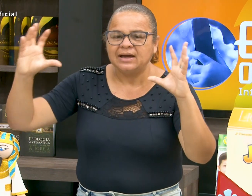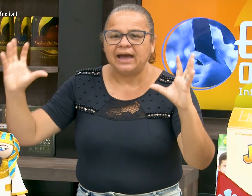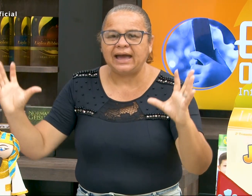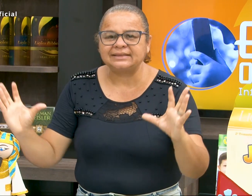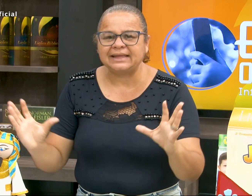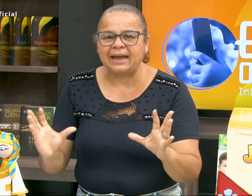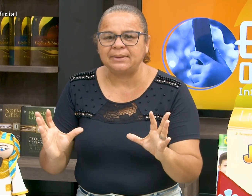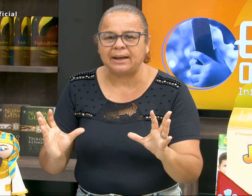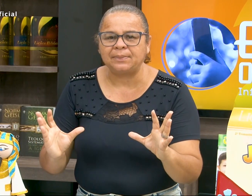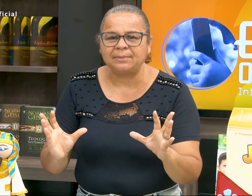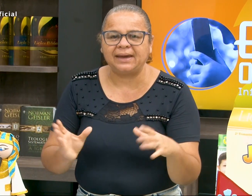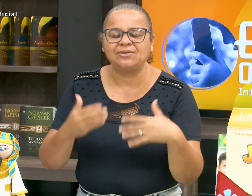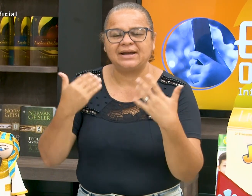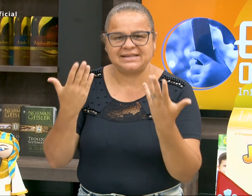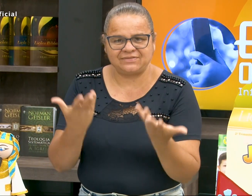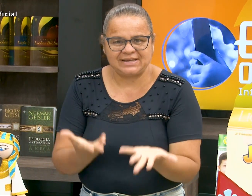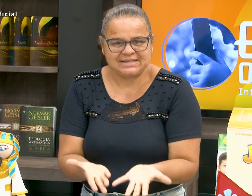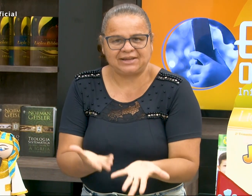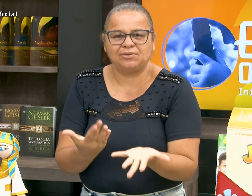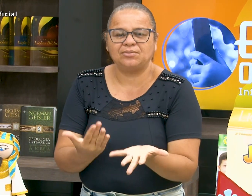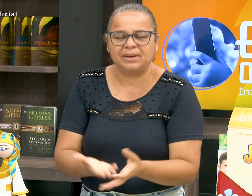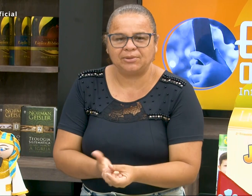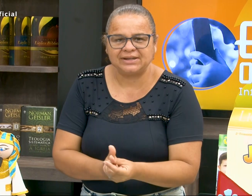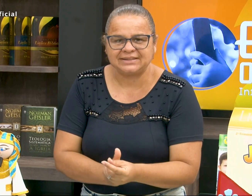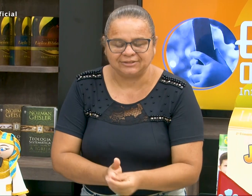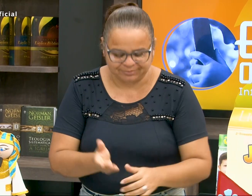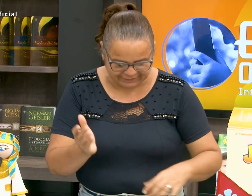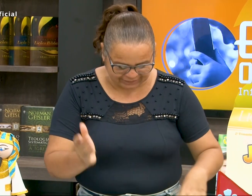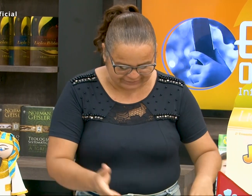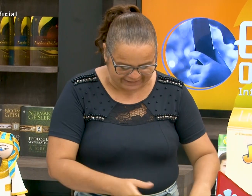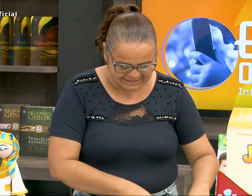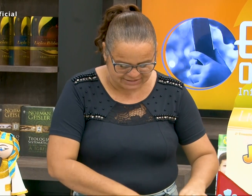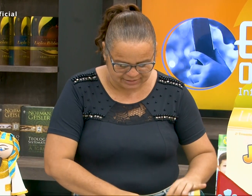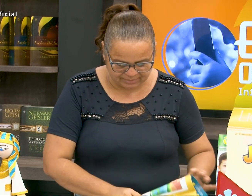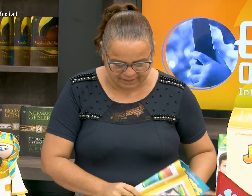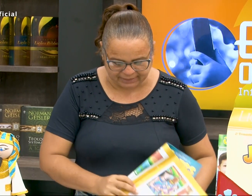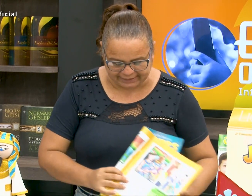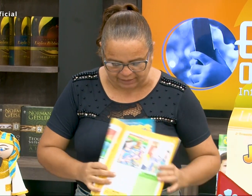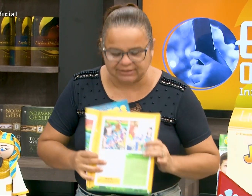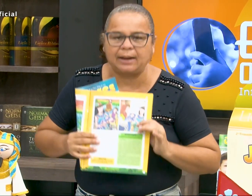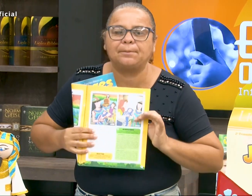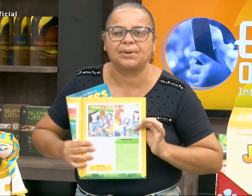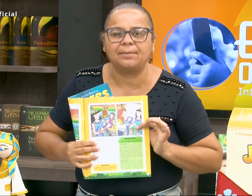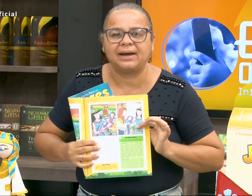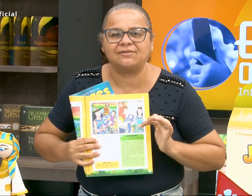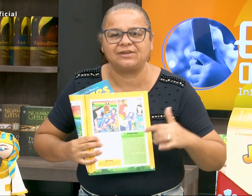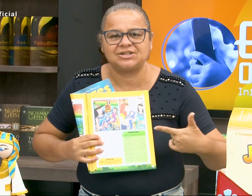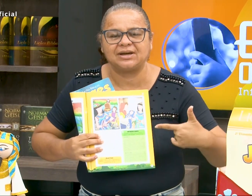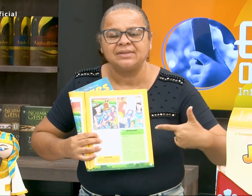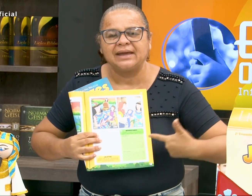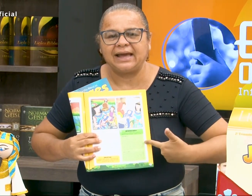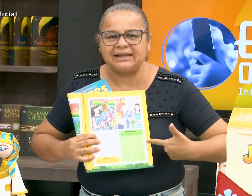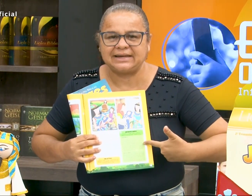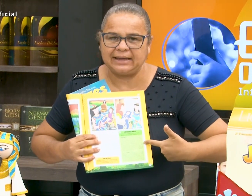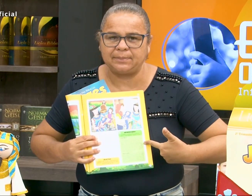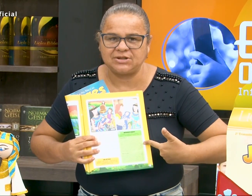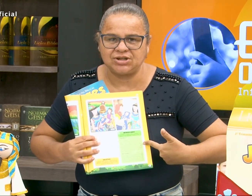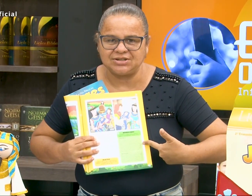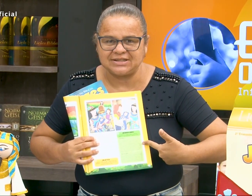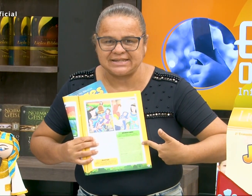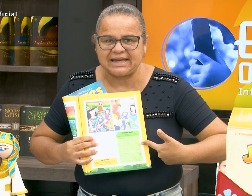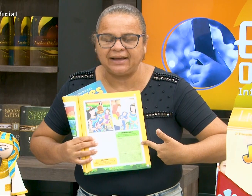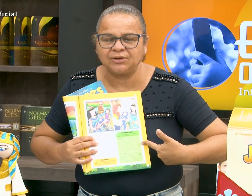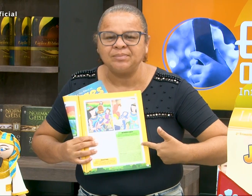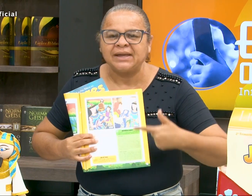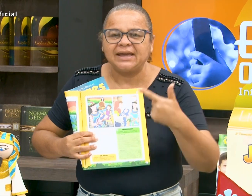vai terminar primeiro esse versículo, o memorizando? Então, tá essa dinâmica bem legal que a própria revista, ela dá aí pra